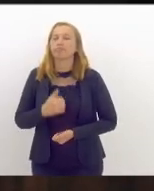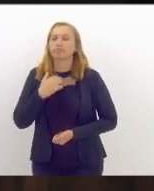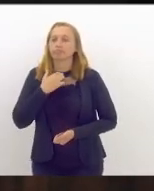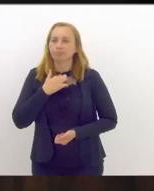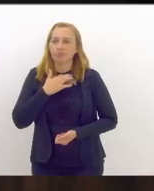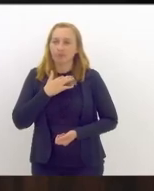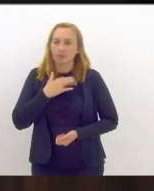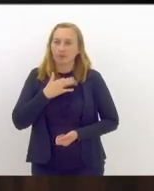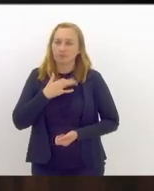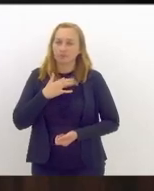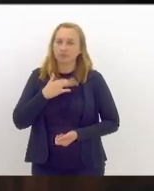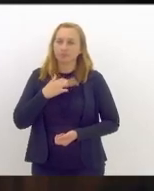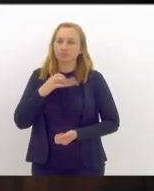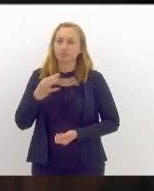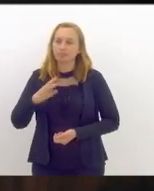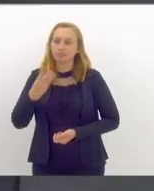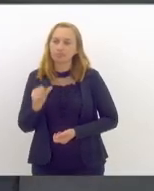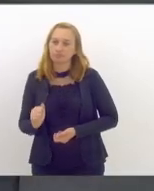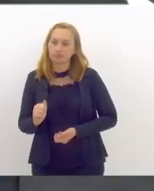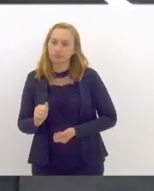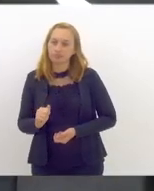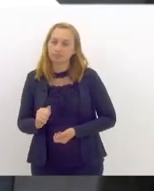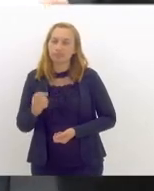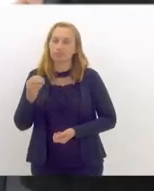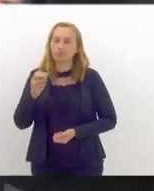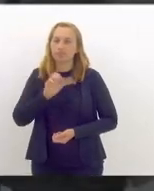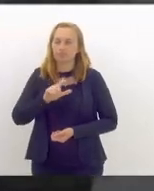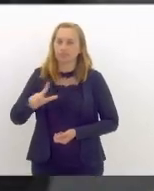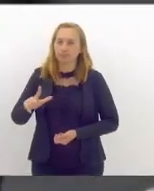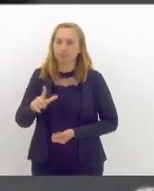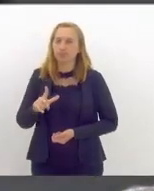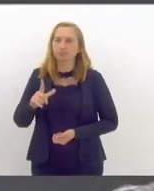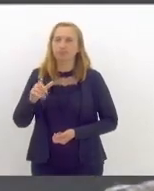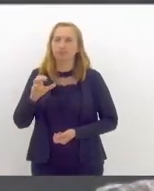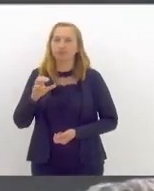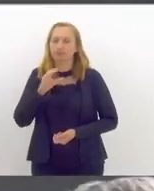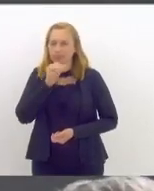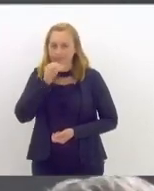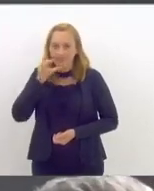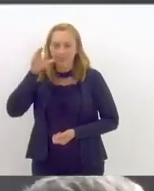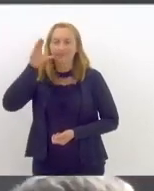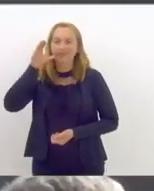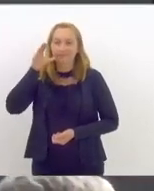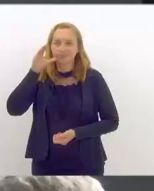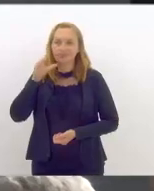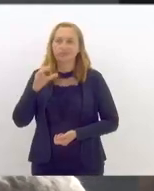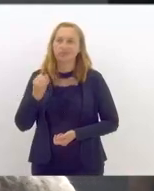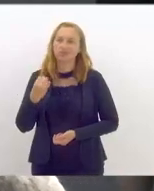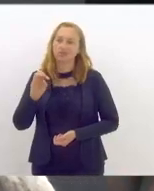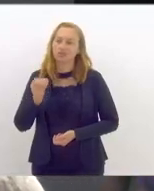Lins Chico Machado Coronel Salema Célia Jordão Serginho